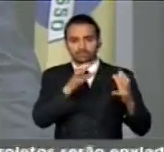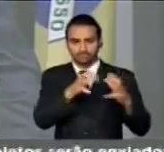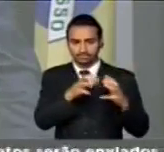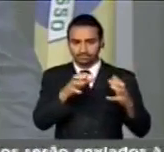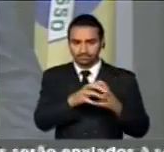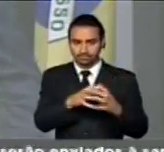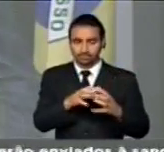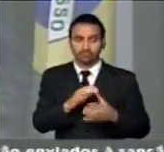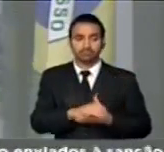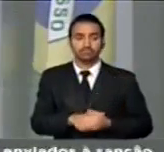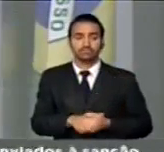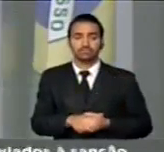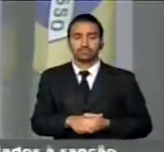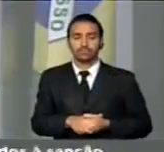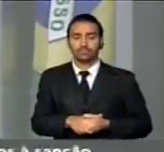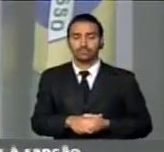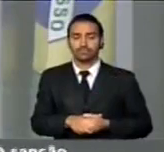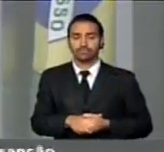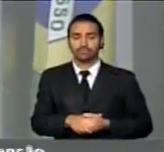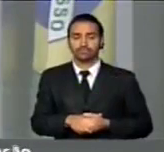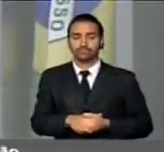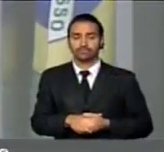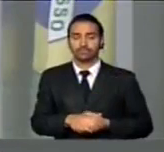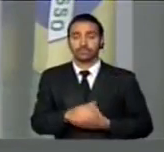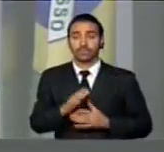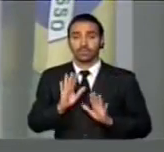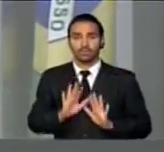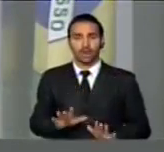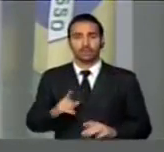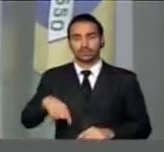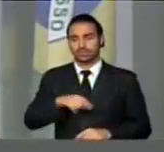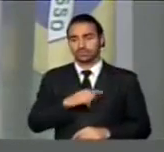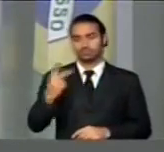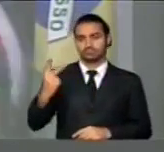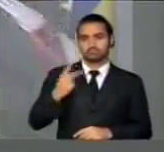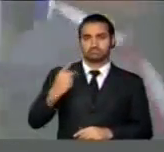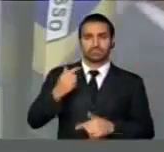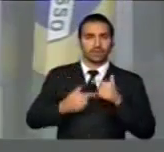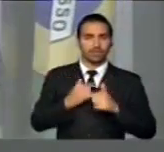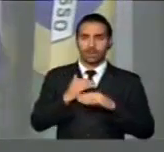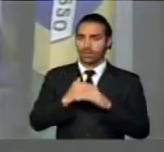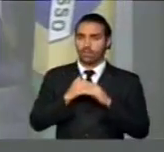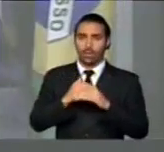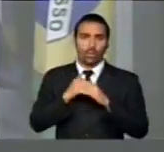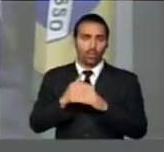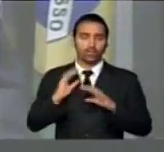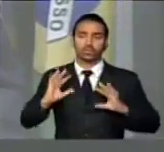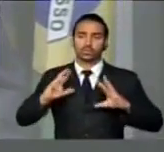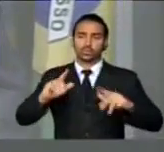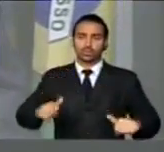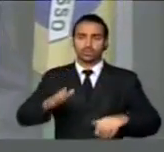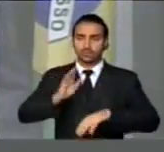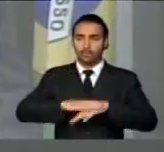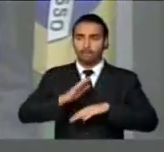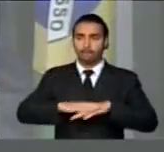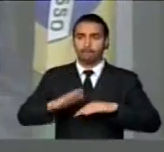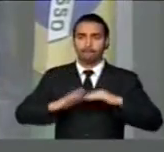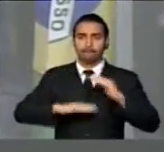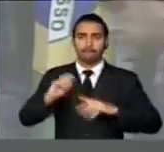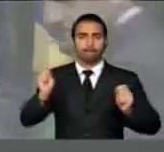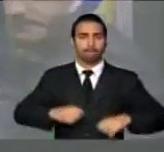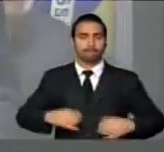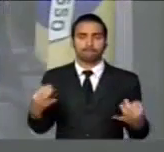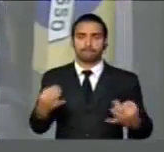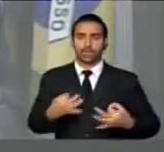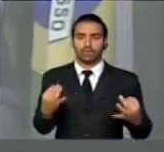bancada, mas ali nós ombreamos, nós trabalhamos de igual para igual e todos tiveram um desempenho